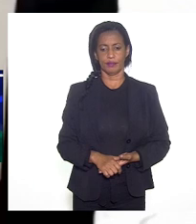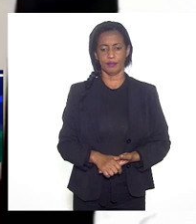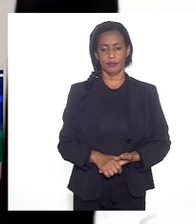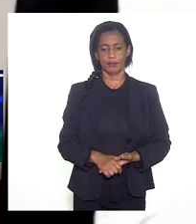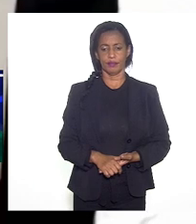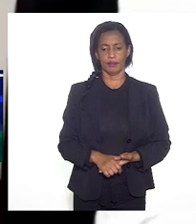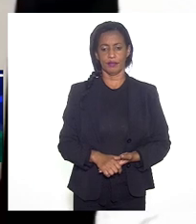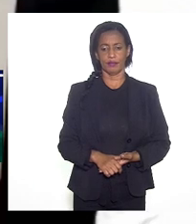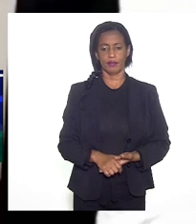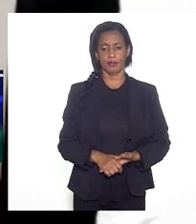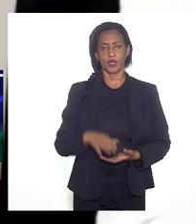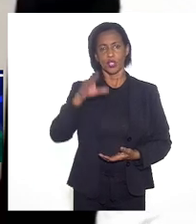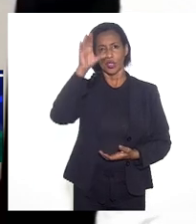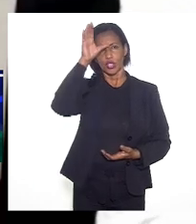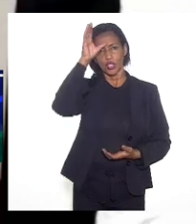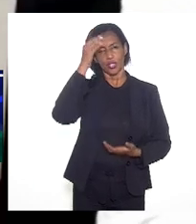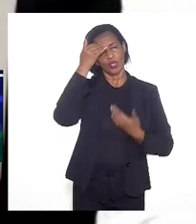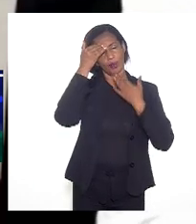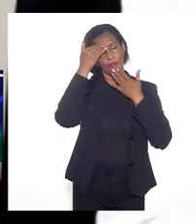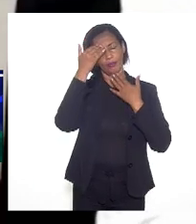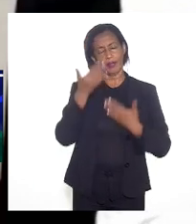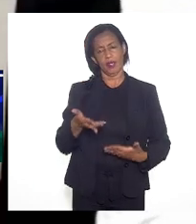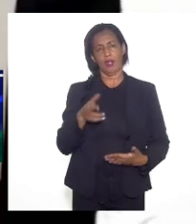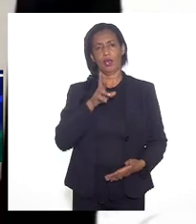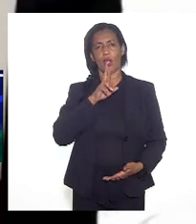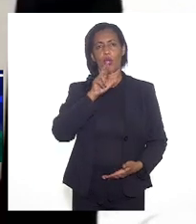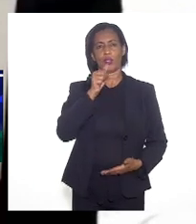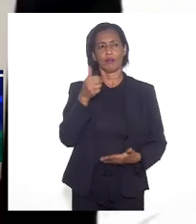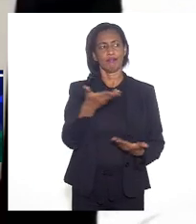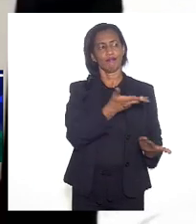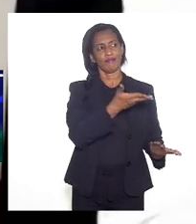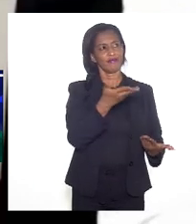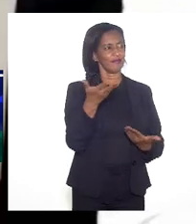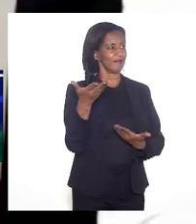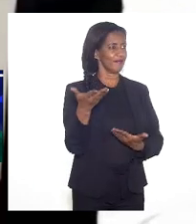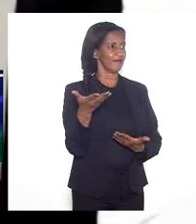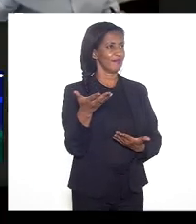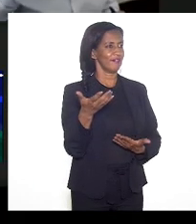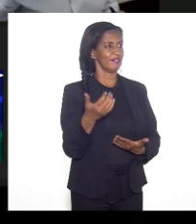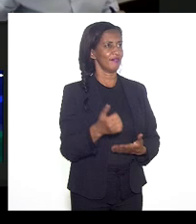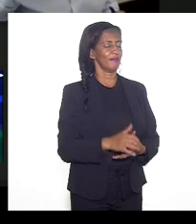deputada tia, muito obrigado. Deputado Rodrigo Amorim, uma palavra para a declaração.